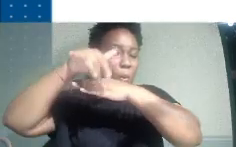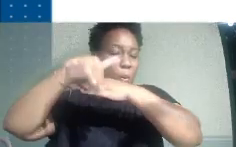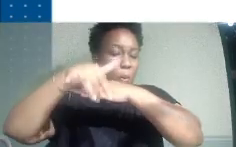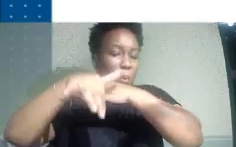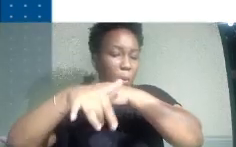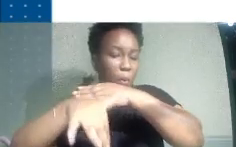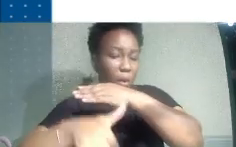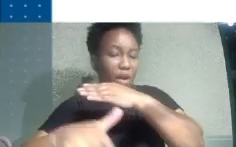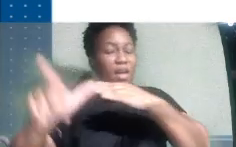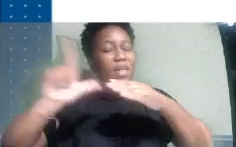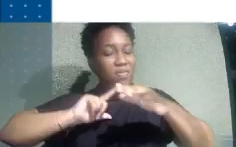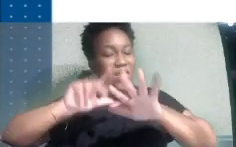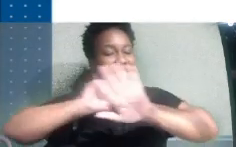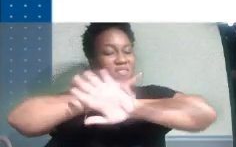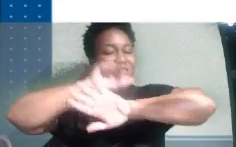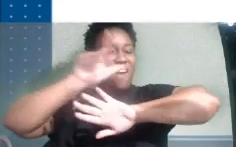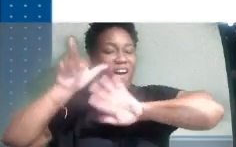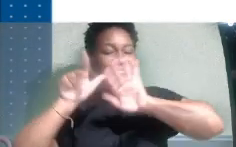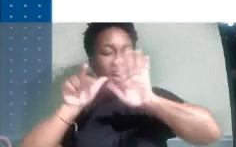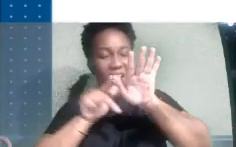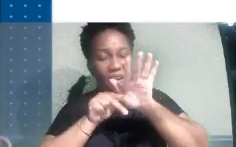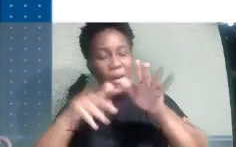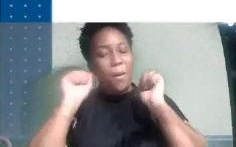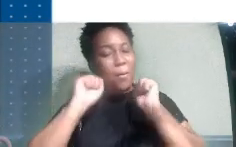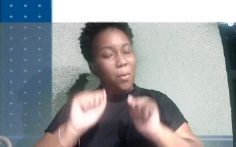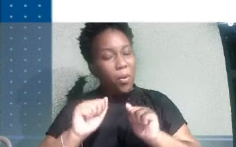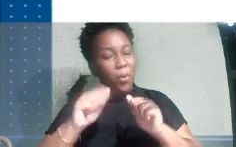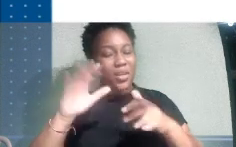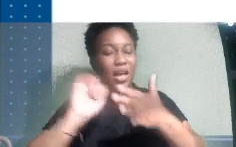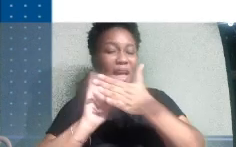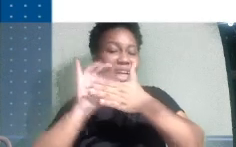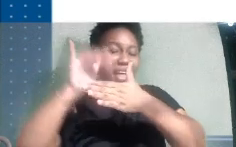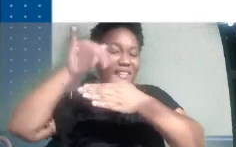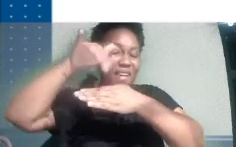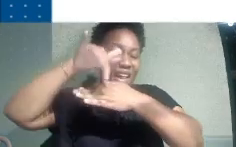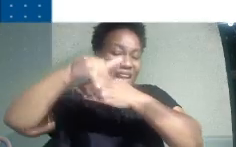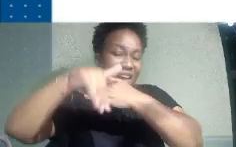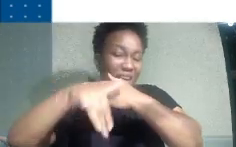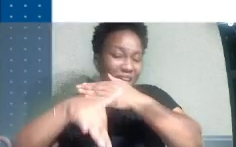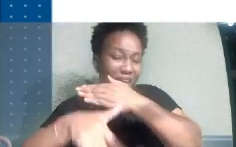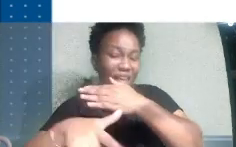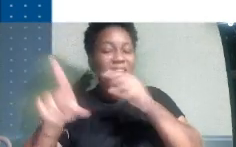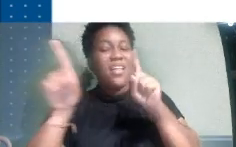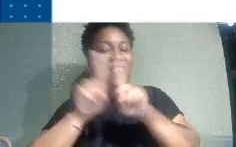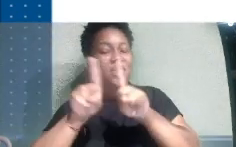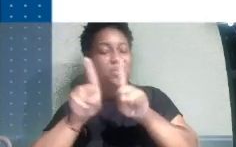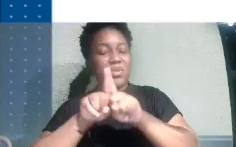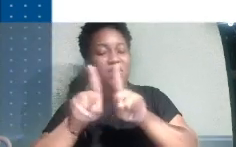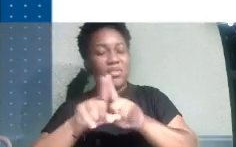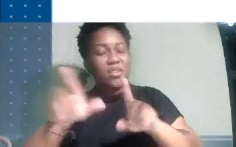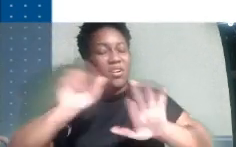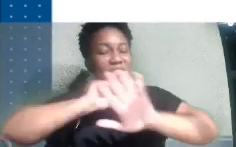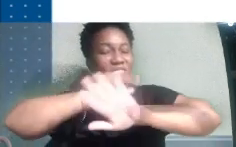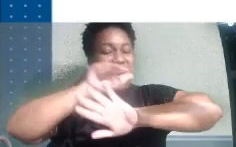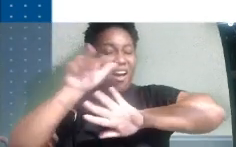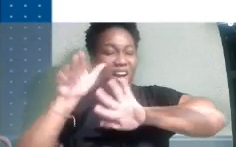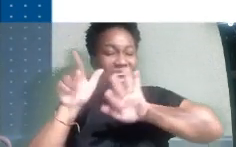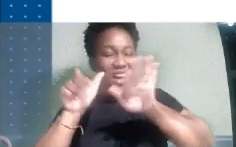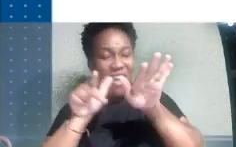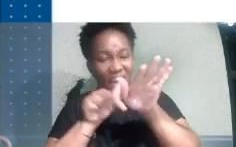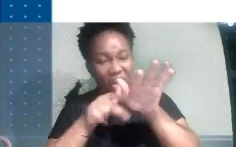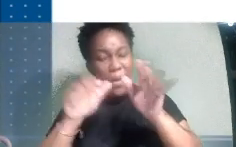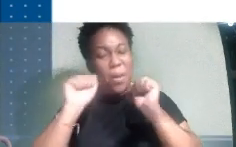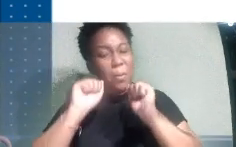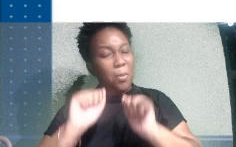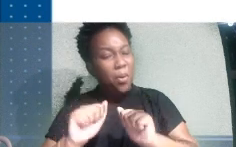ter diversos tipos de usinas. Podemos ter uma usina hidrelétrica, podemos ter uma termoelétrica, podemos ter uma usina nuclear, uma